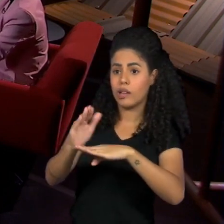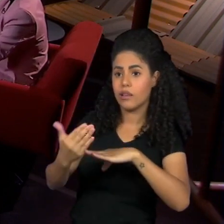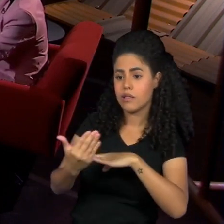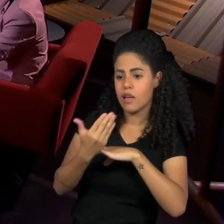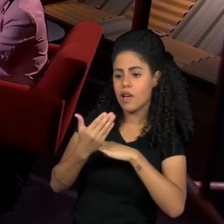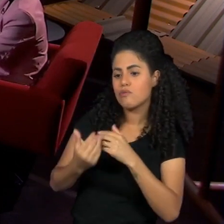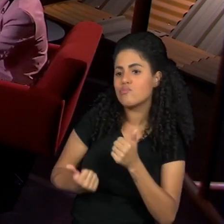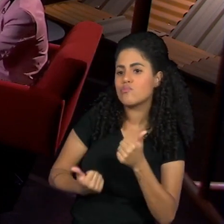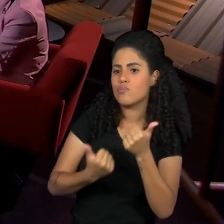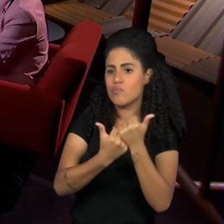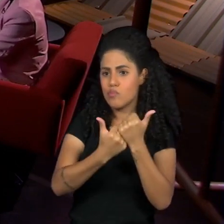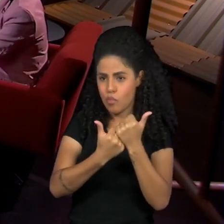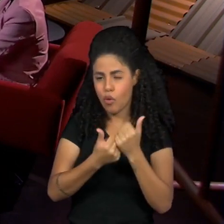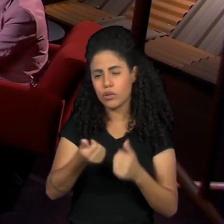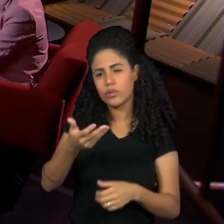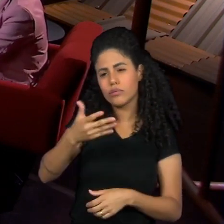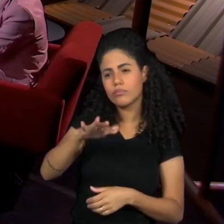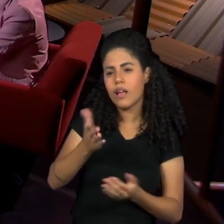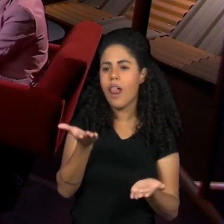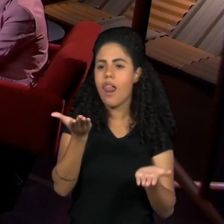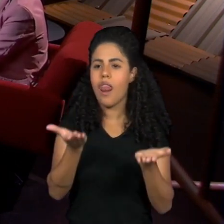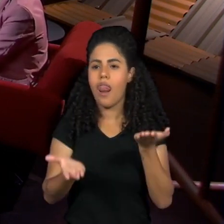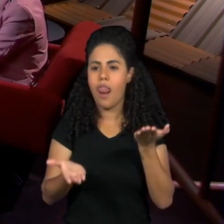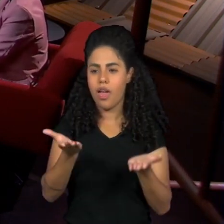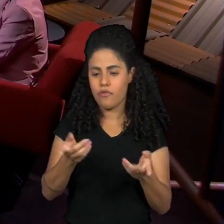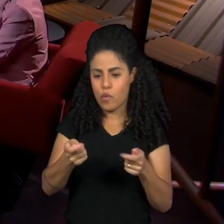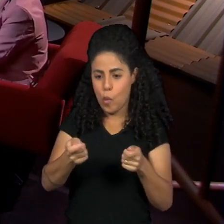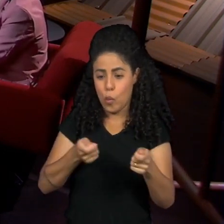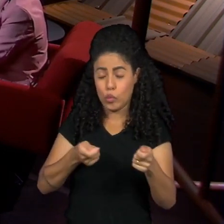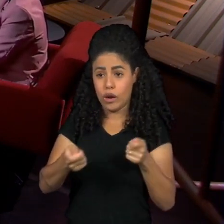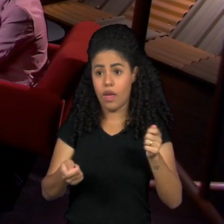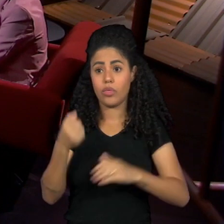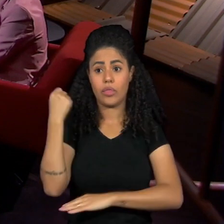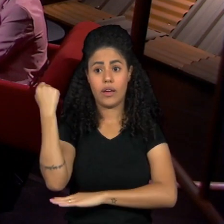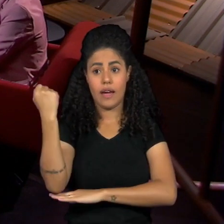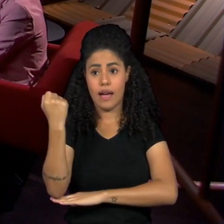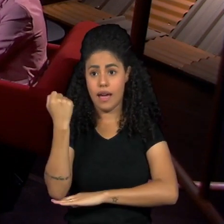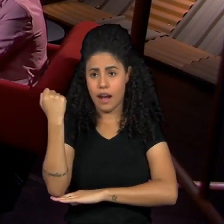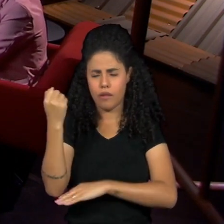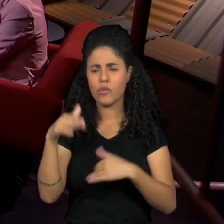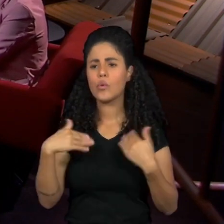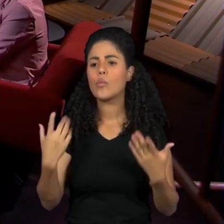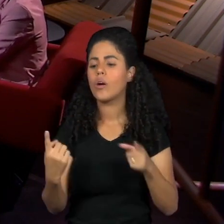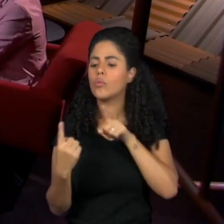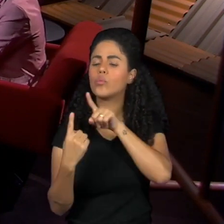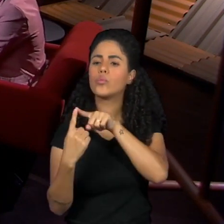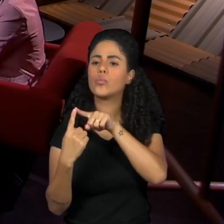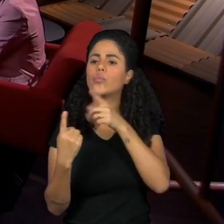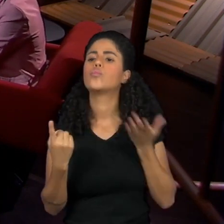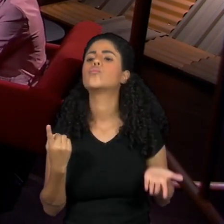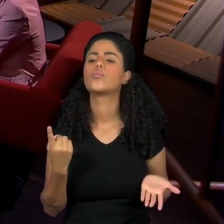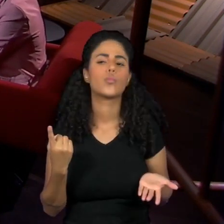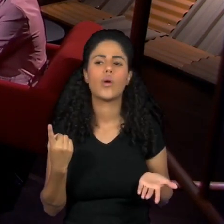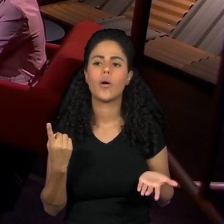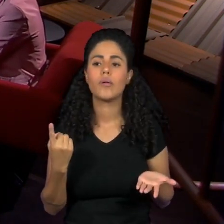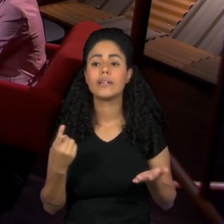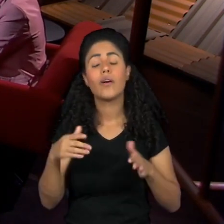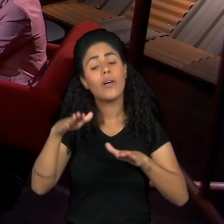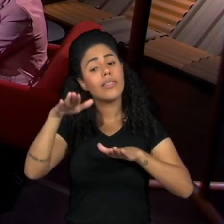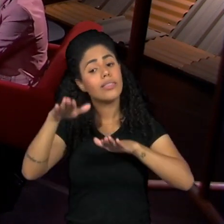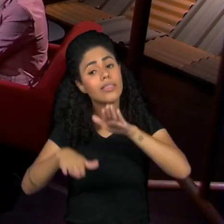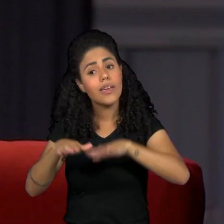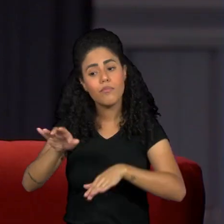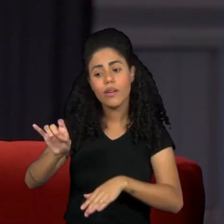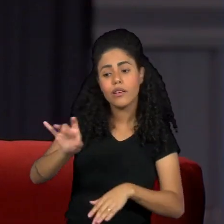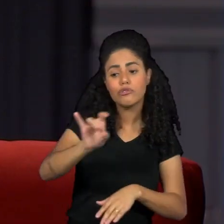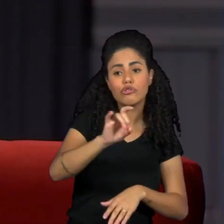chama popularmente de leve, moderado e severo. E qual é o nível de suporte que é necessário? Aí vai depender muito da pessoa. Eu,